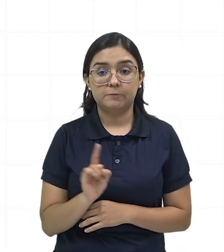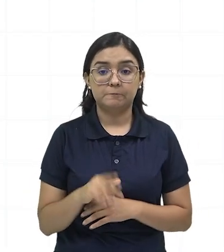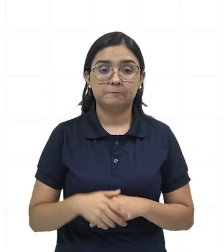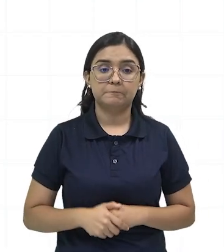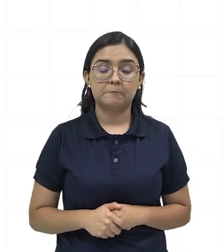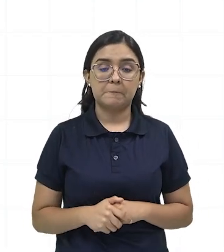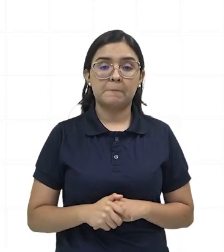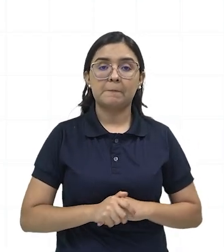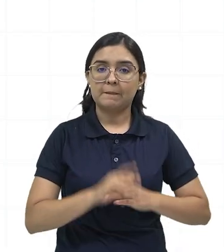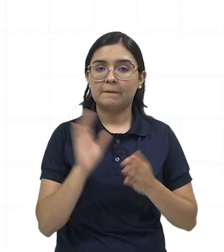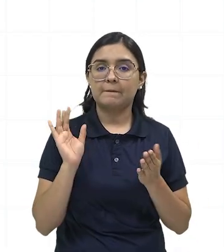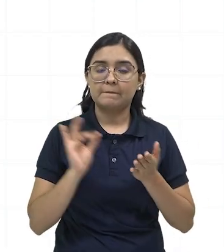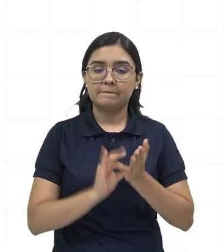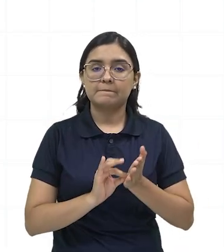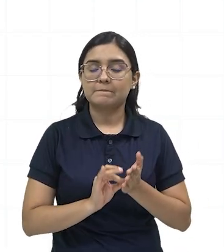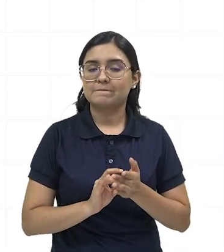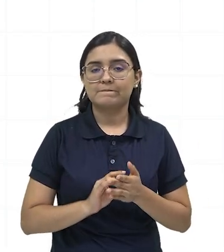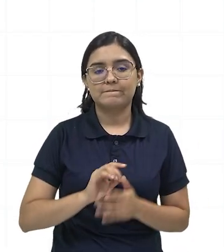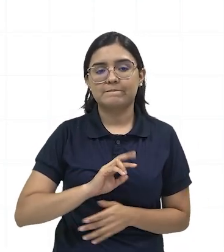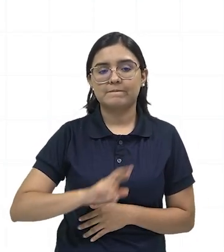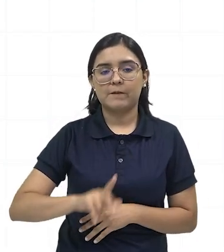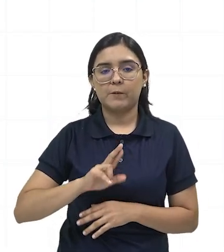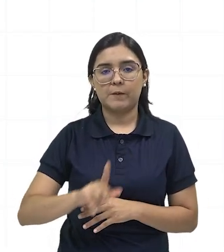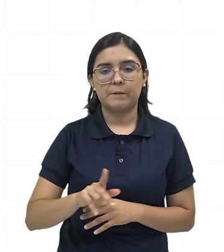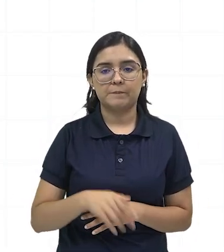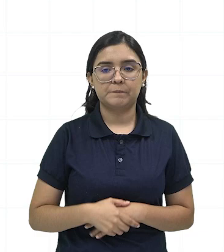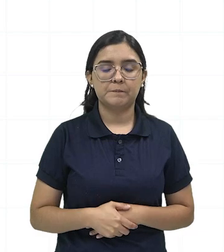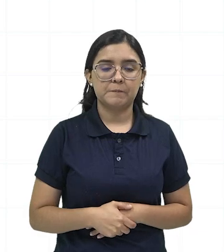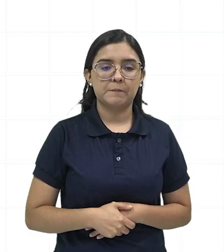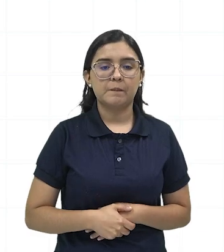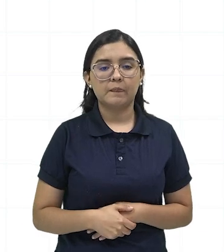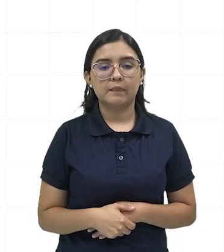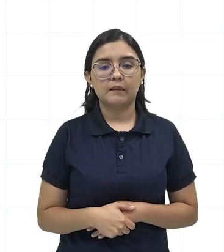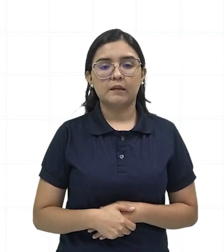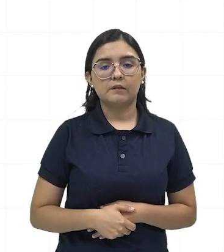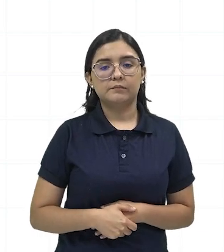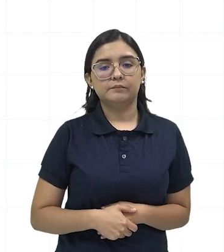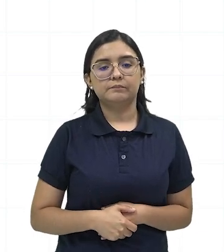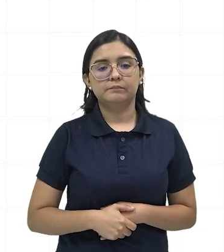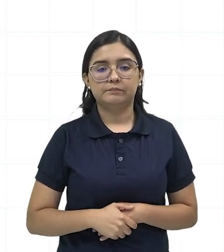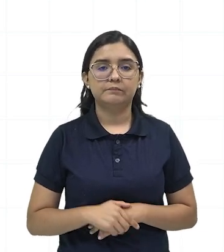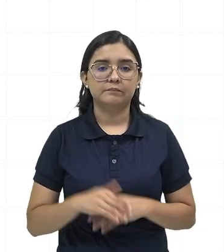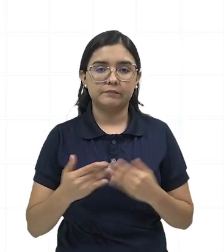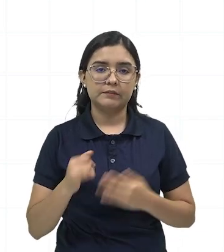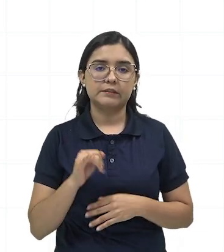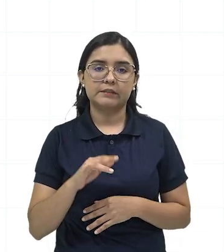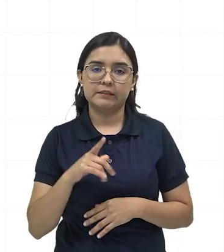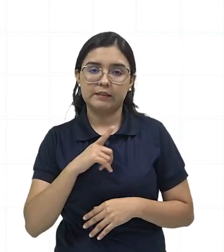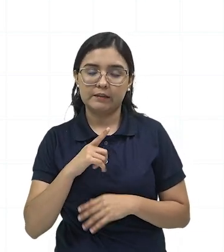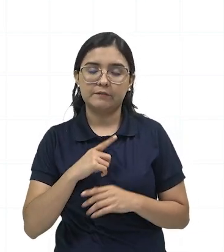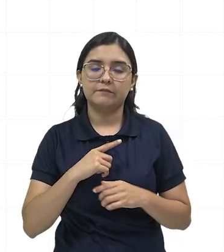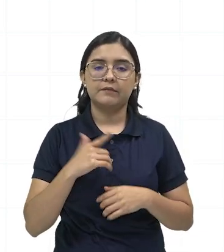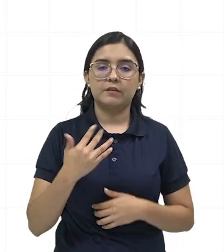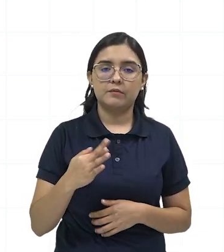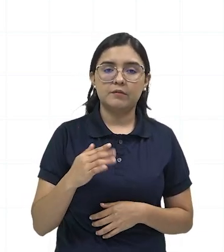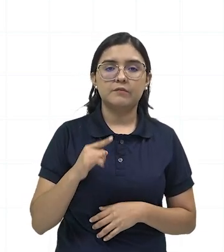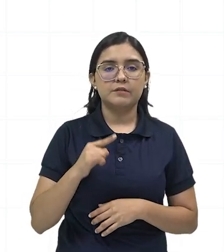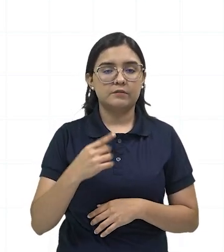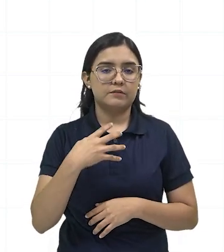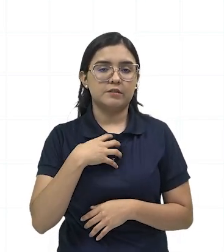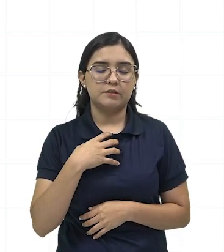campo da realidade, não é possível. Se você tem uma ferida, ela vai doer. E você vai